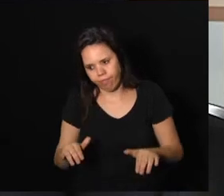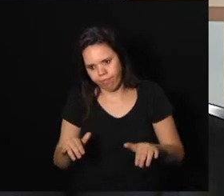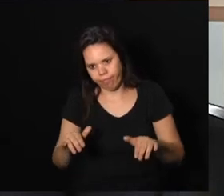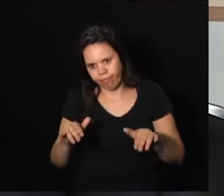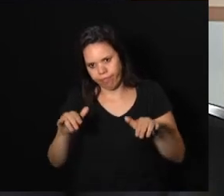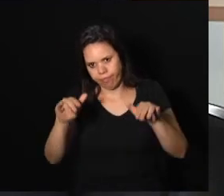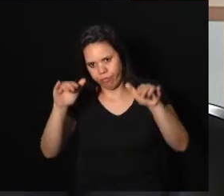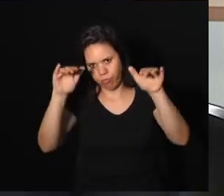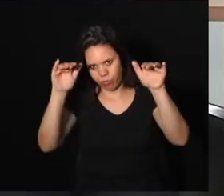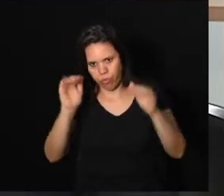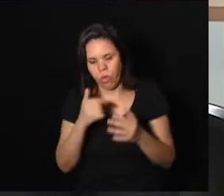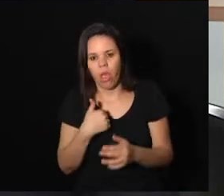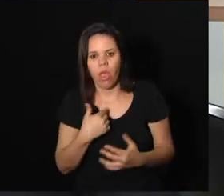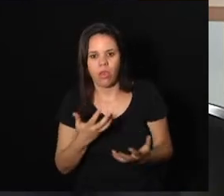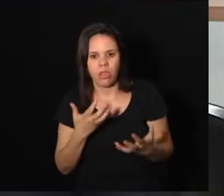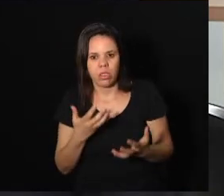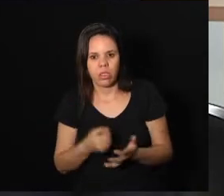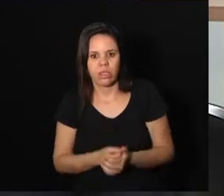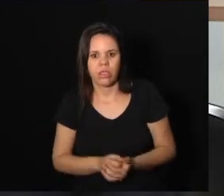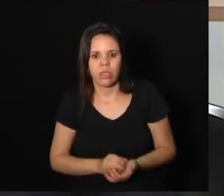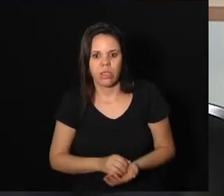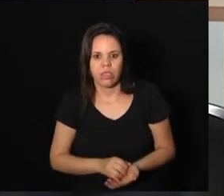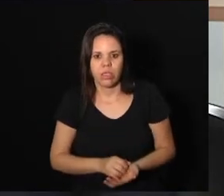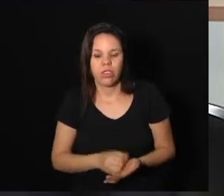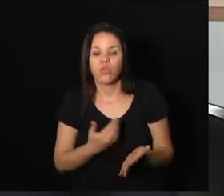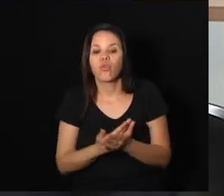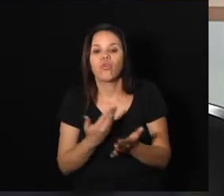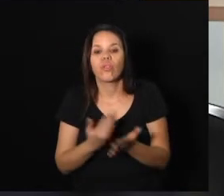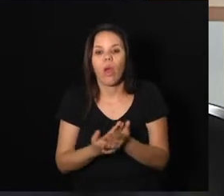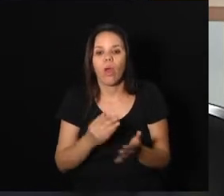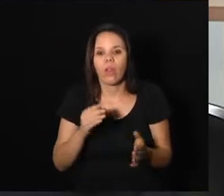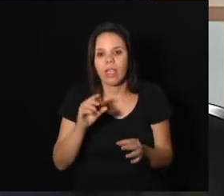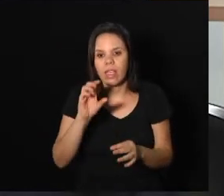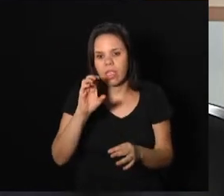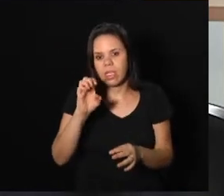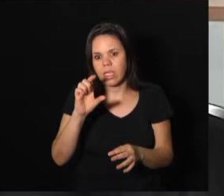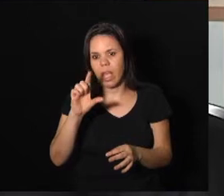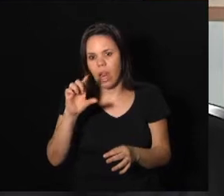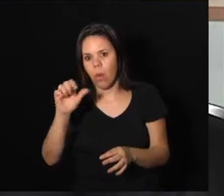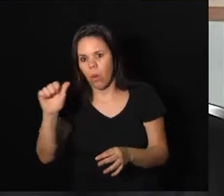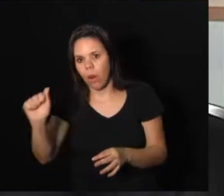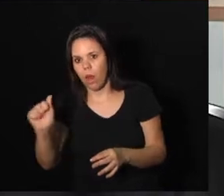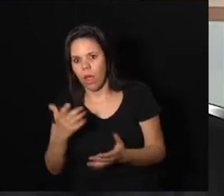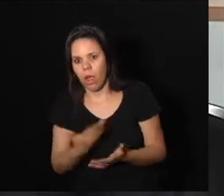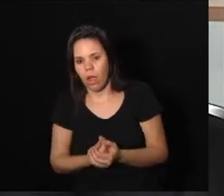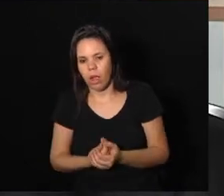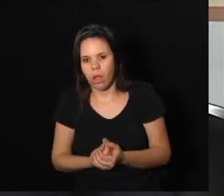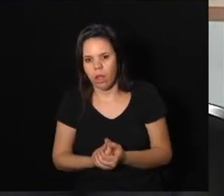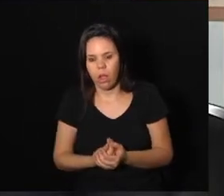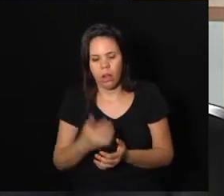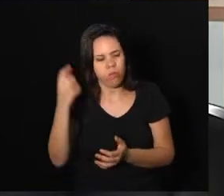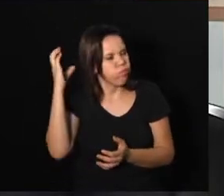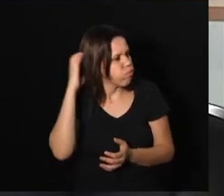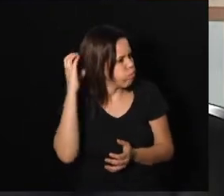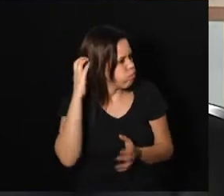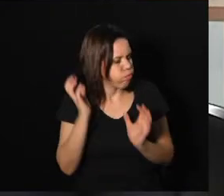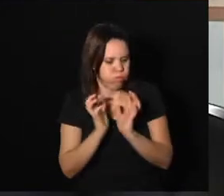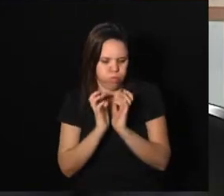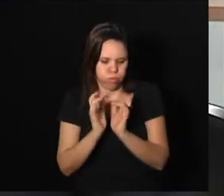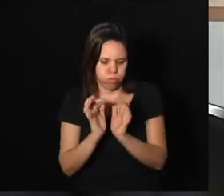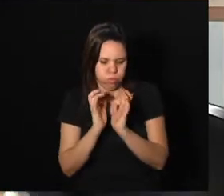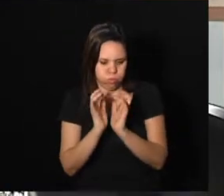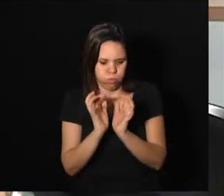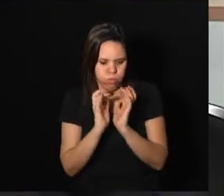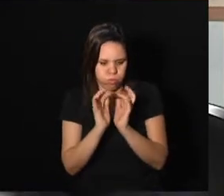criança, que eu queria estudar célula, e eu sempre fui apaixonado por cérebro. Eu falava, eu quero estudar o neurônio, eu quero estudar a célula do